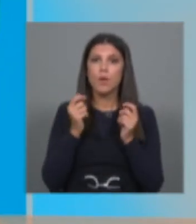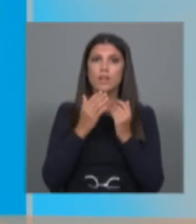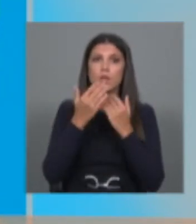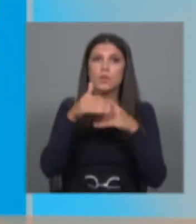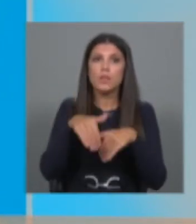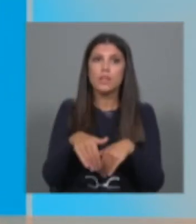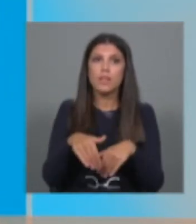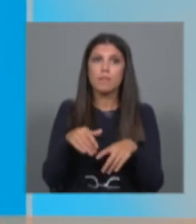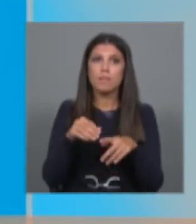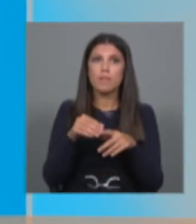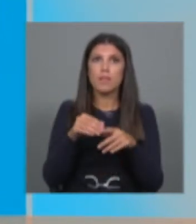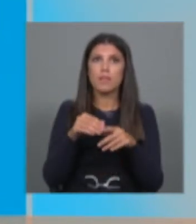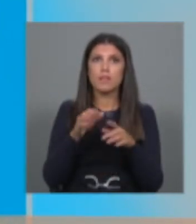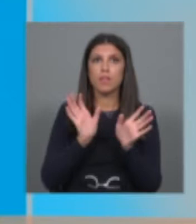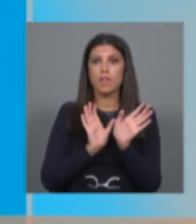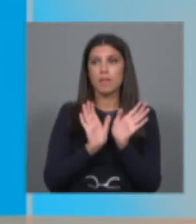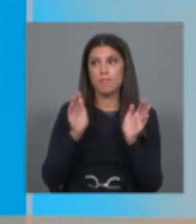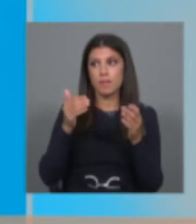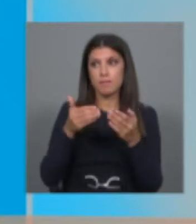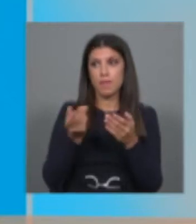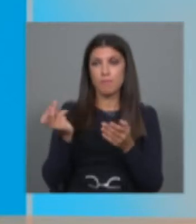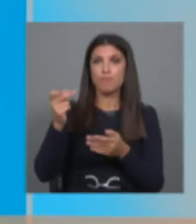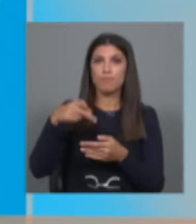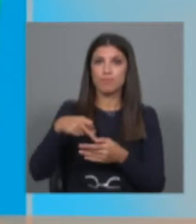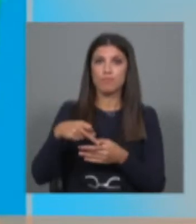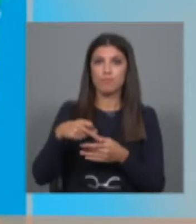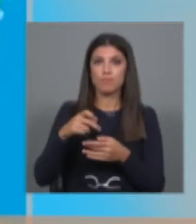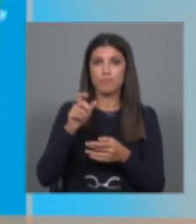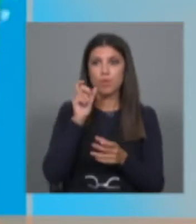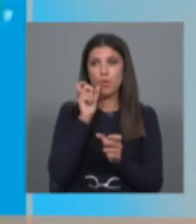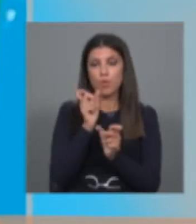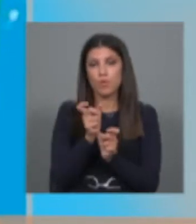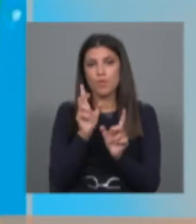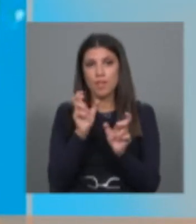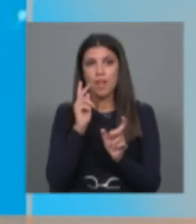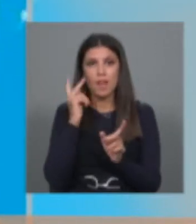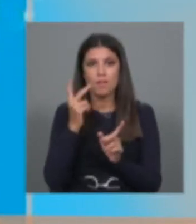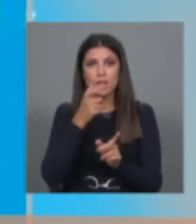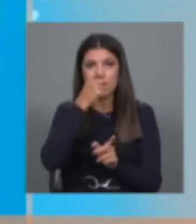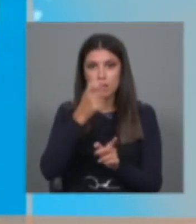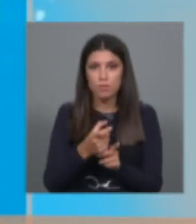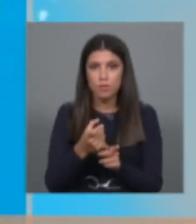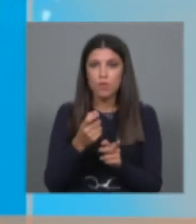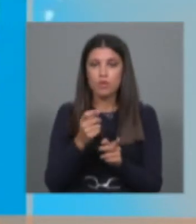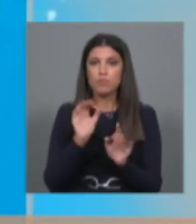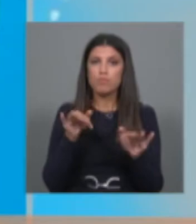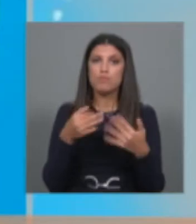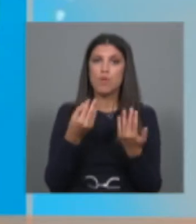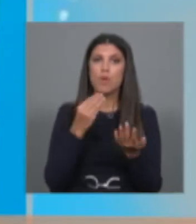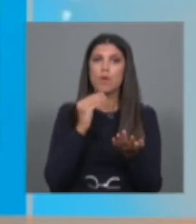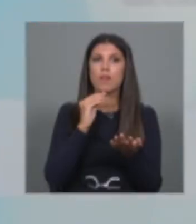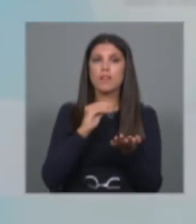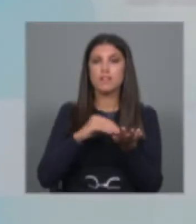pandemia tomar um bocadinho conta da vida das pessoas e da atualidade. Ainda assim foi possível recolher essas